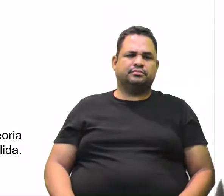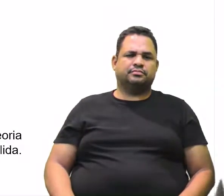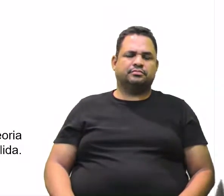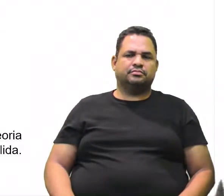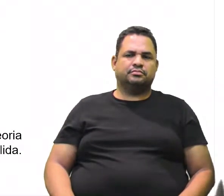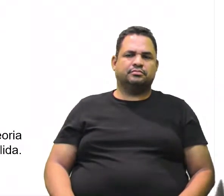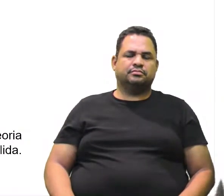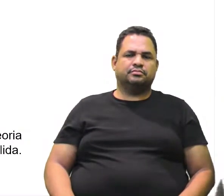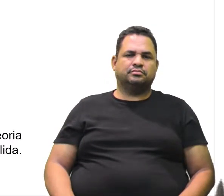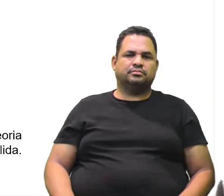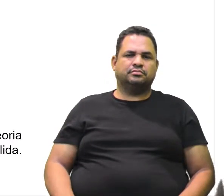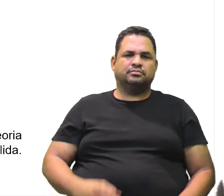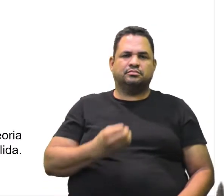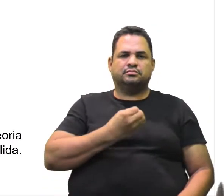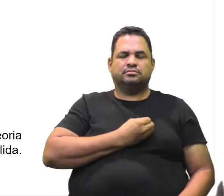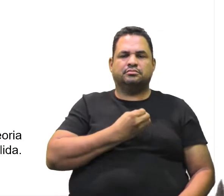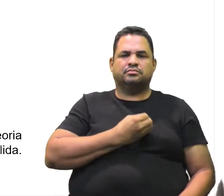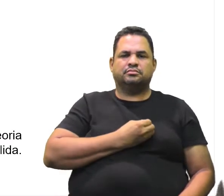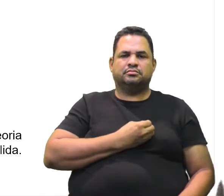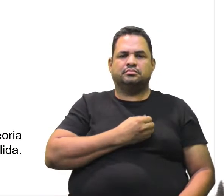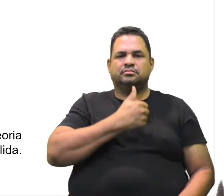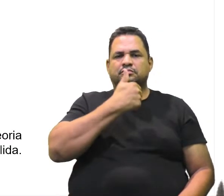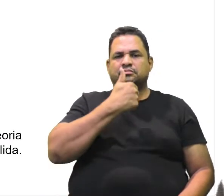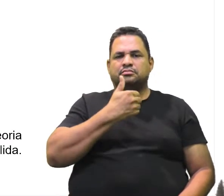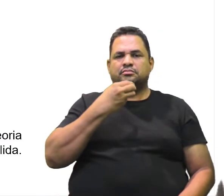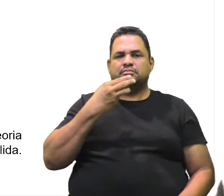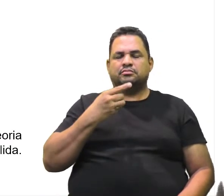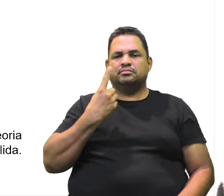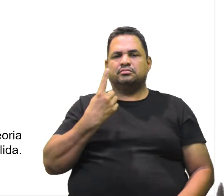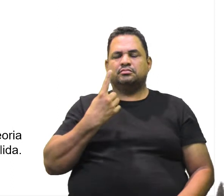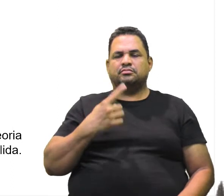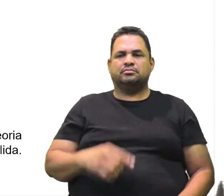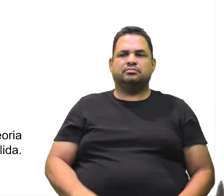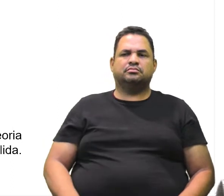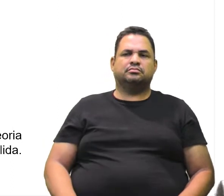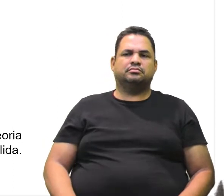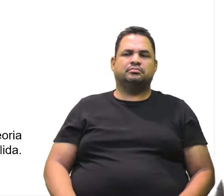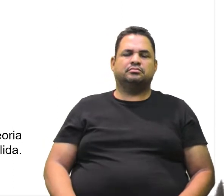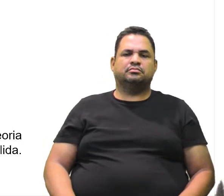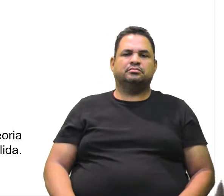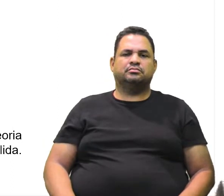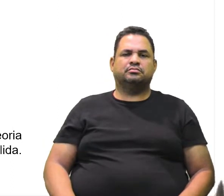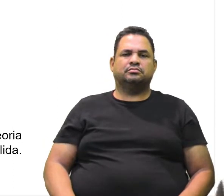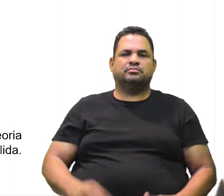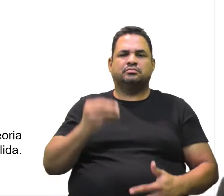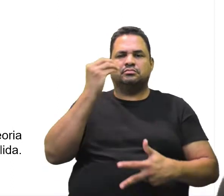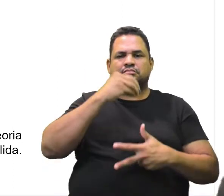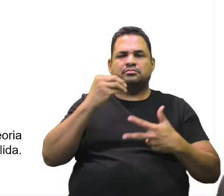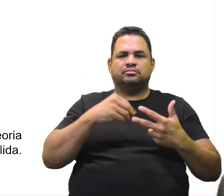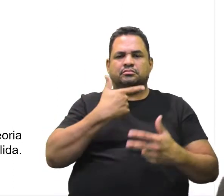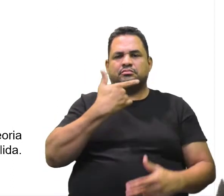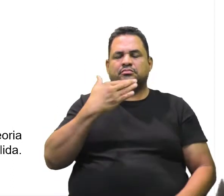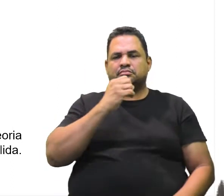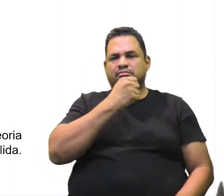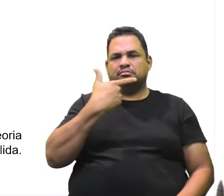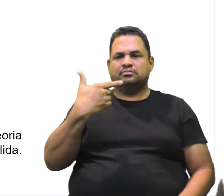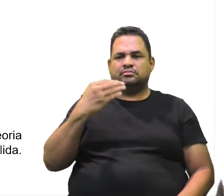A questão é a de número 131 do Enem de